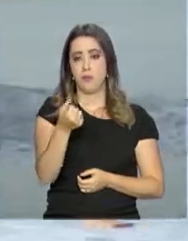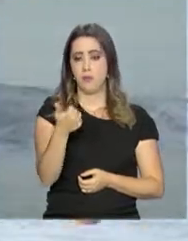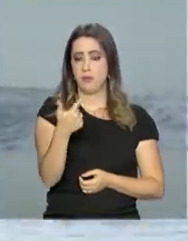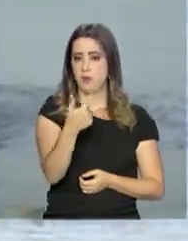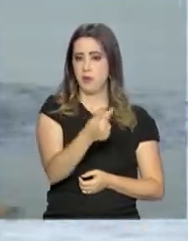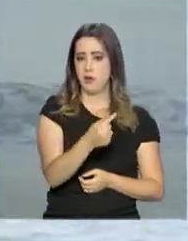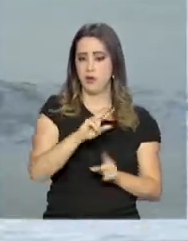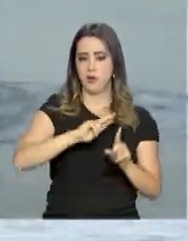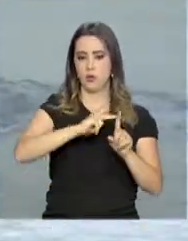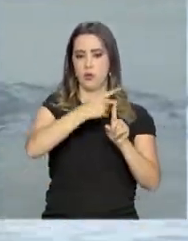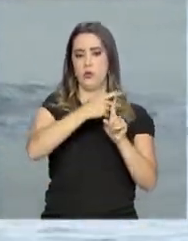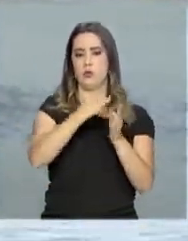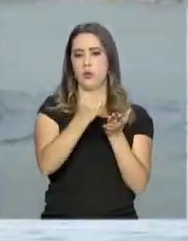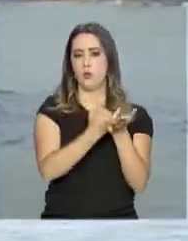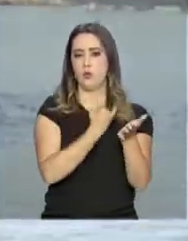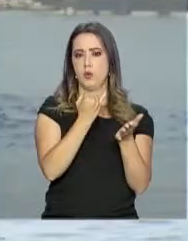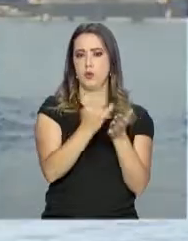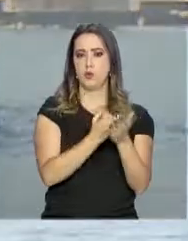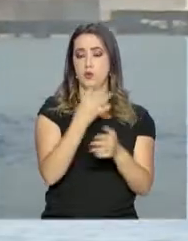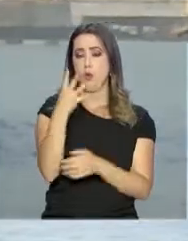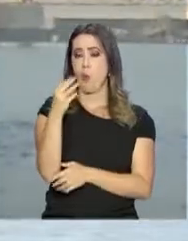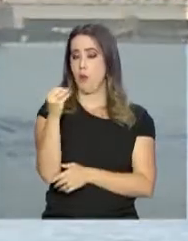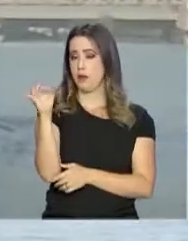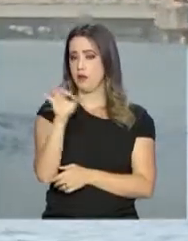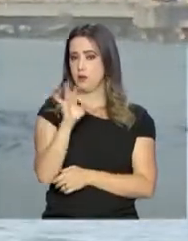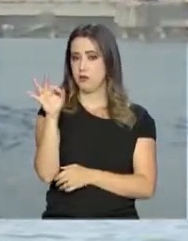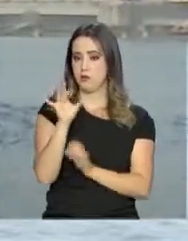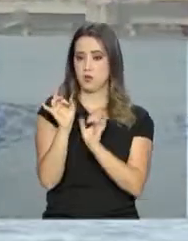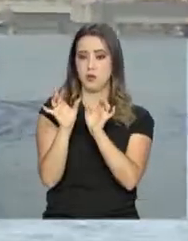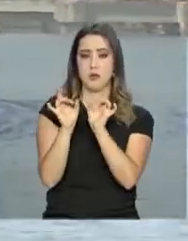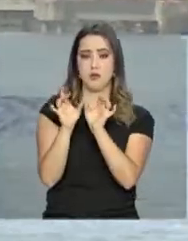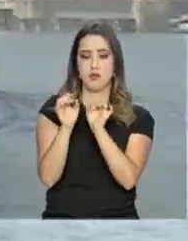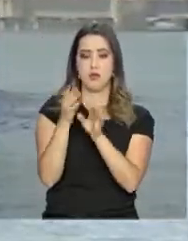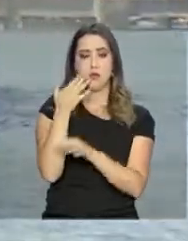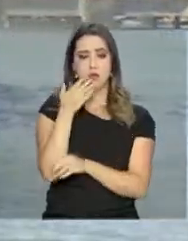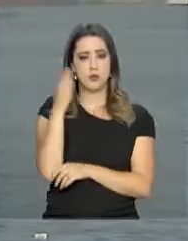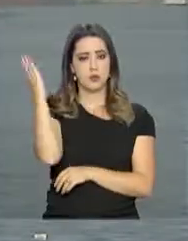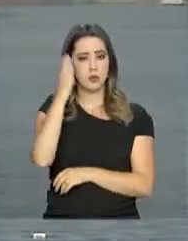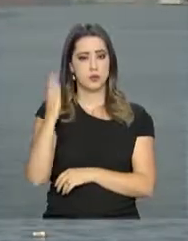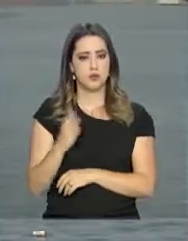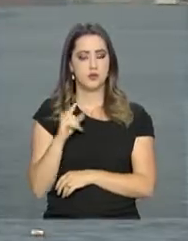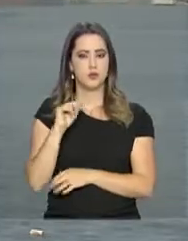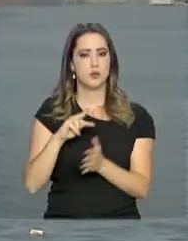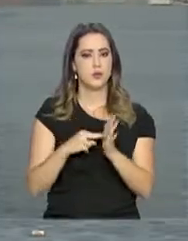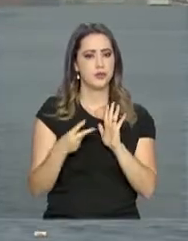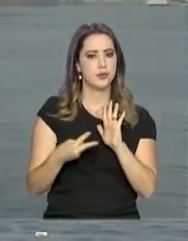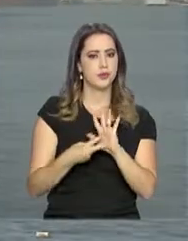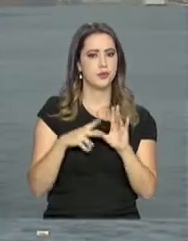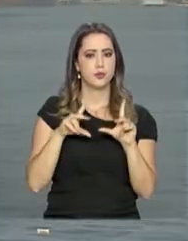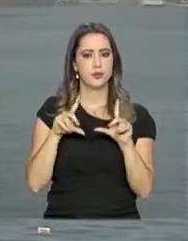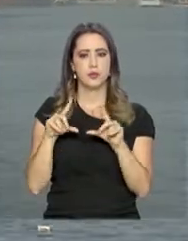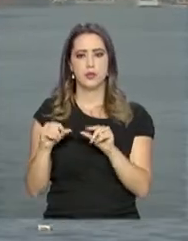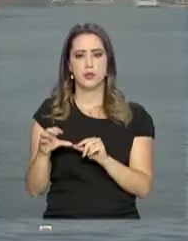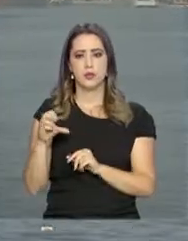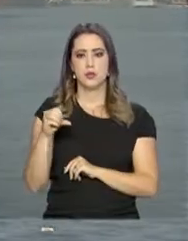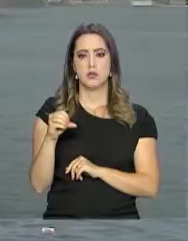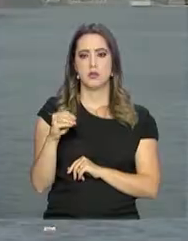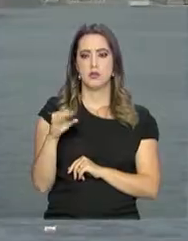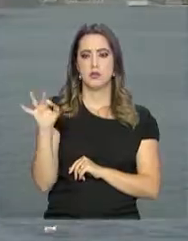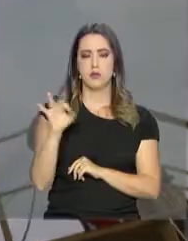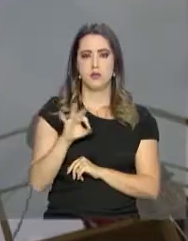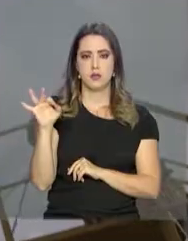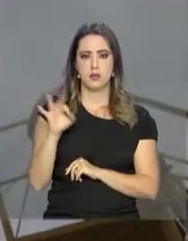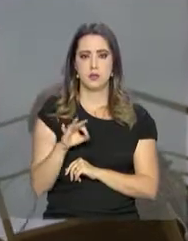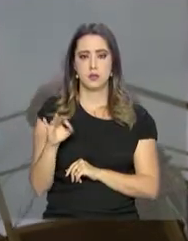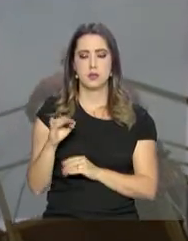impôs uma taxa extra de 40% sobre as importações de açúcar do Brasil, o que resultou numa alíquota de